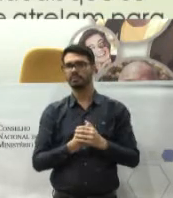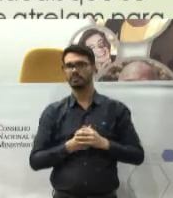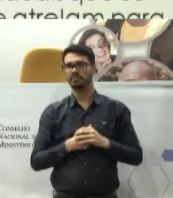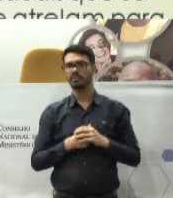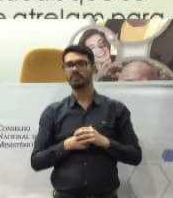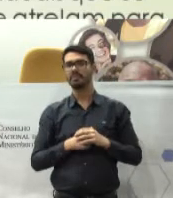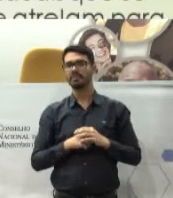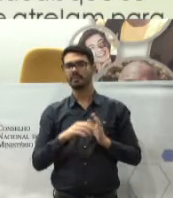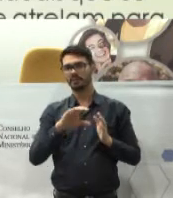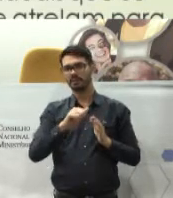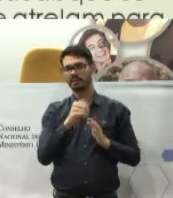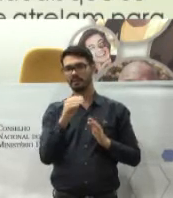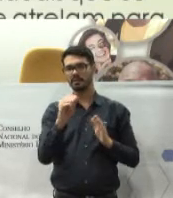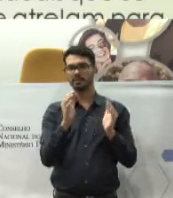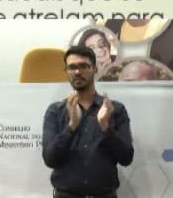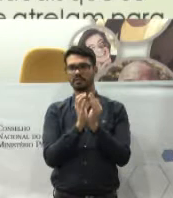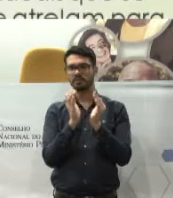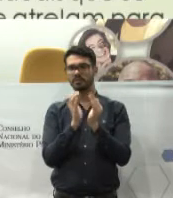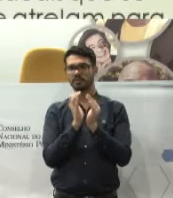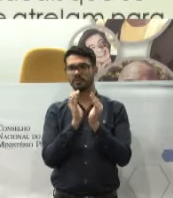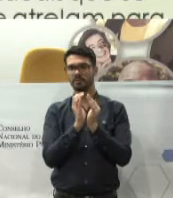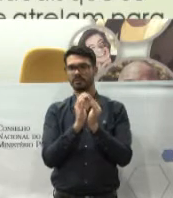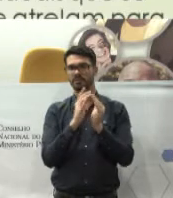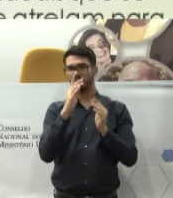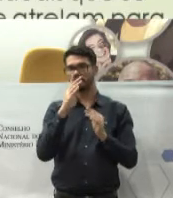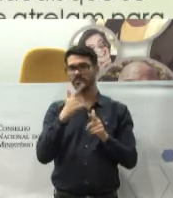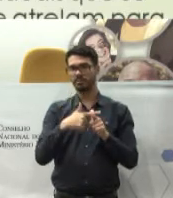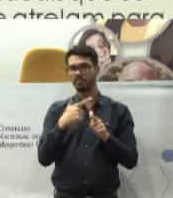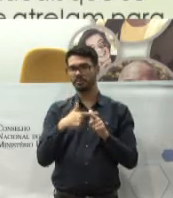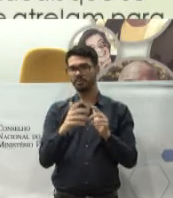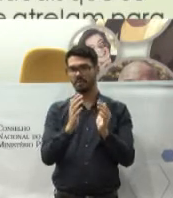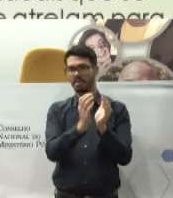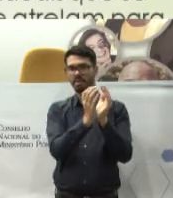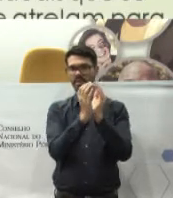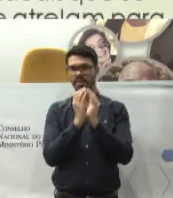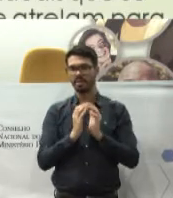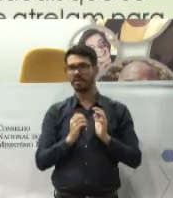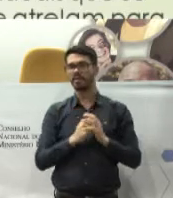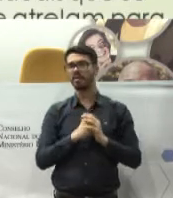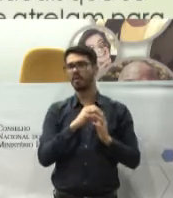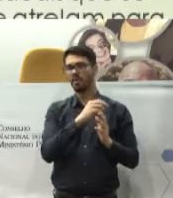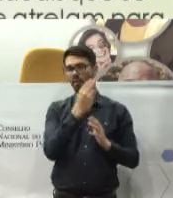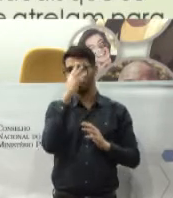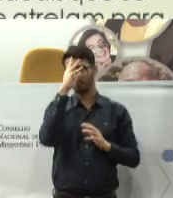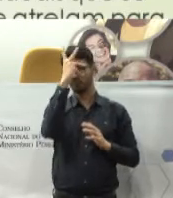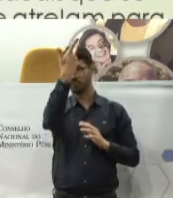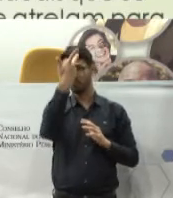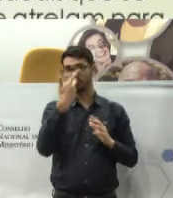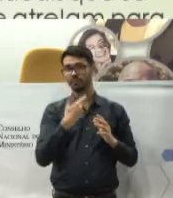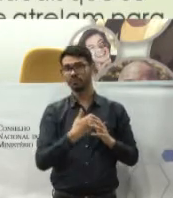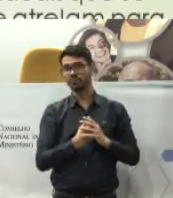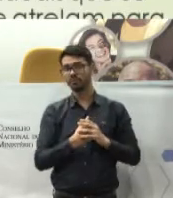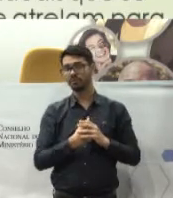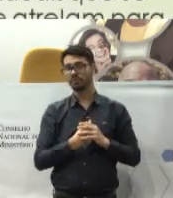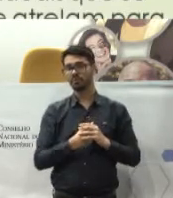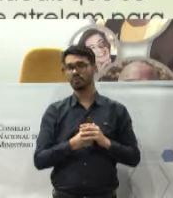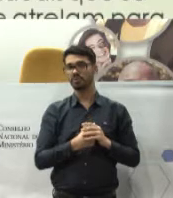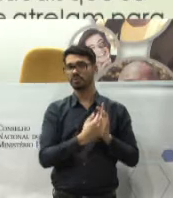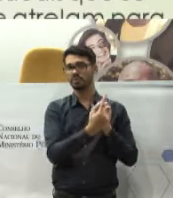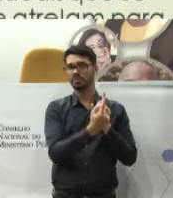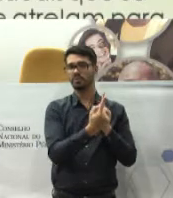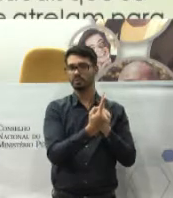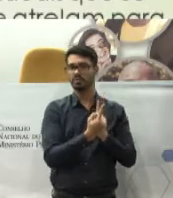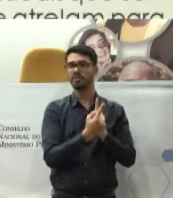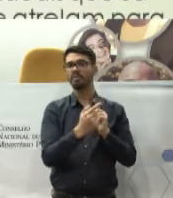Ações coletivas, em vez de produzirem soluções para problemas atinentes à coletividade ou soluções em larga escala para tutela de direitos